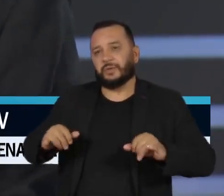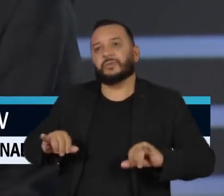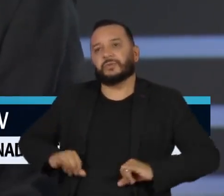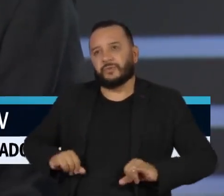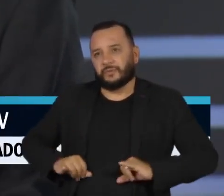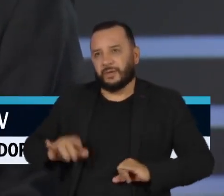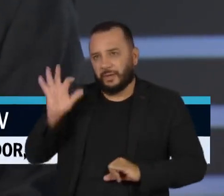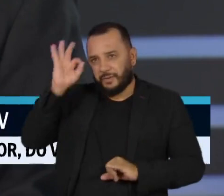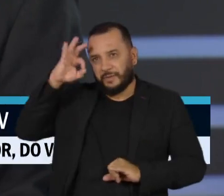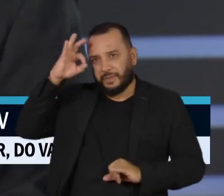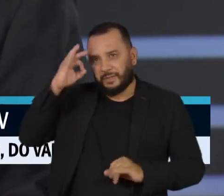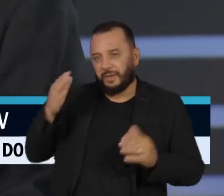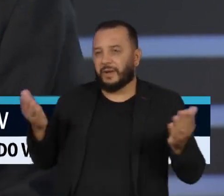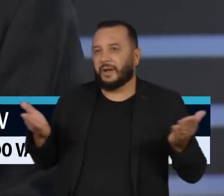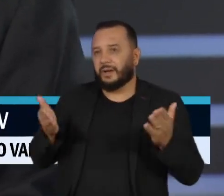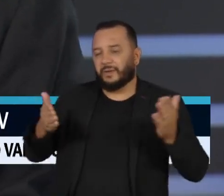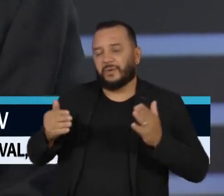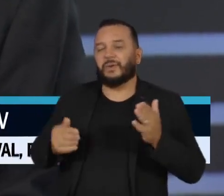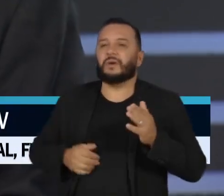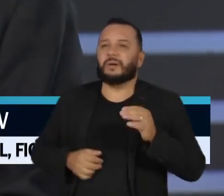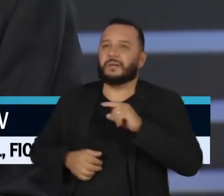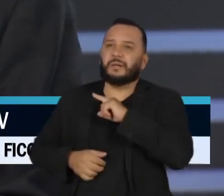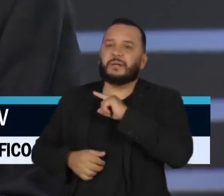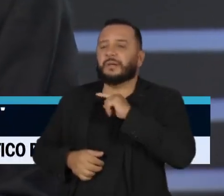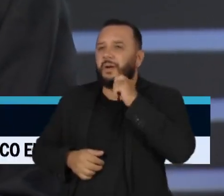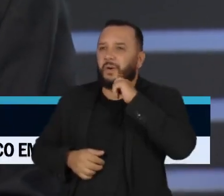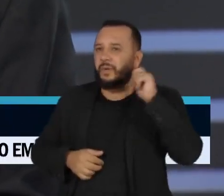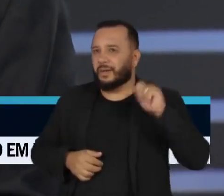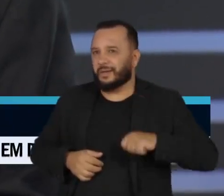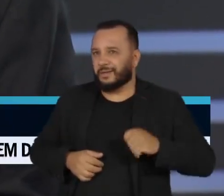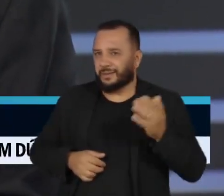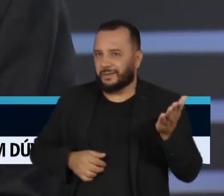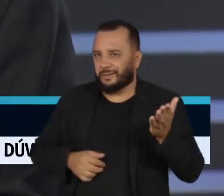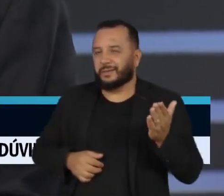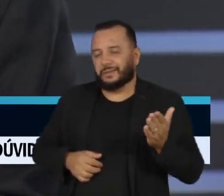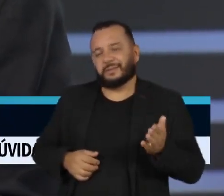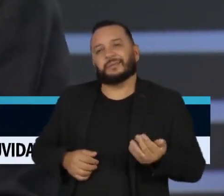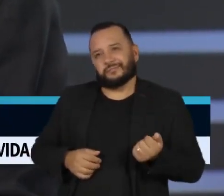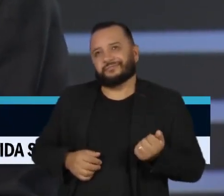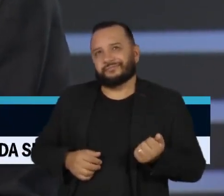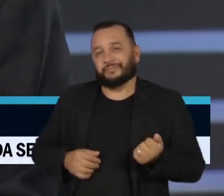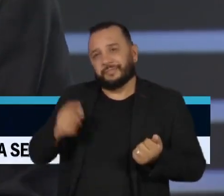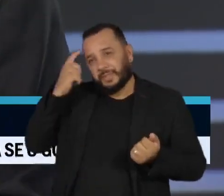na Ucrânia tá tendo esse aperto para vencer o país que supostamente seria fácil de vencer